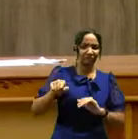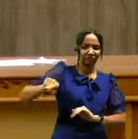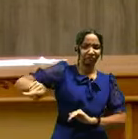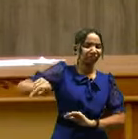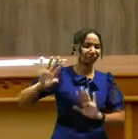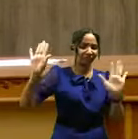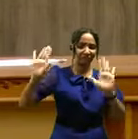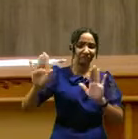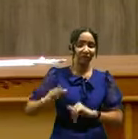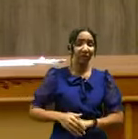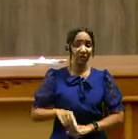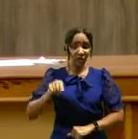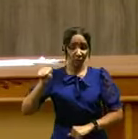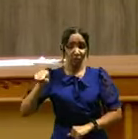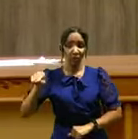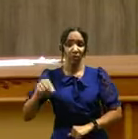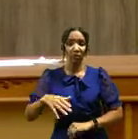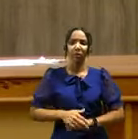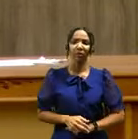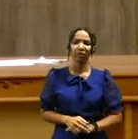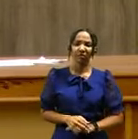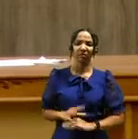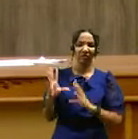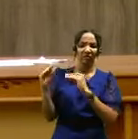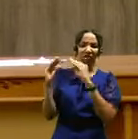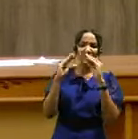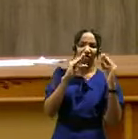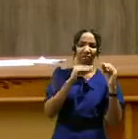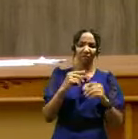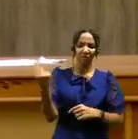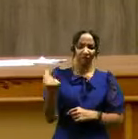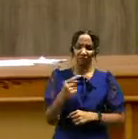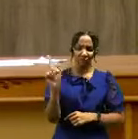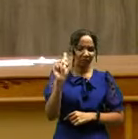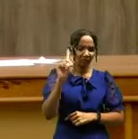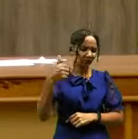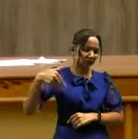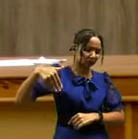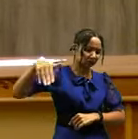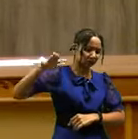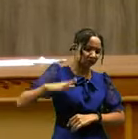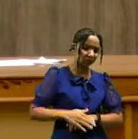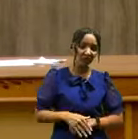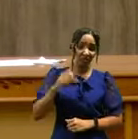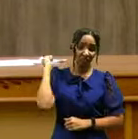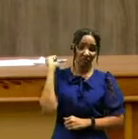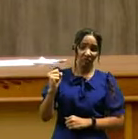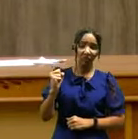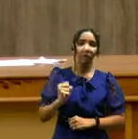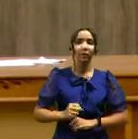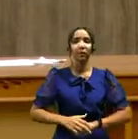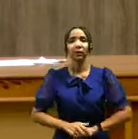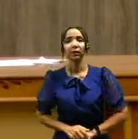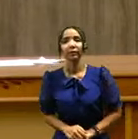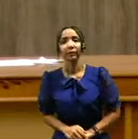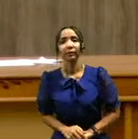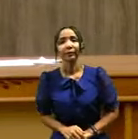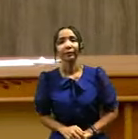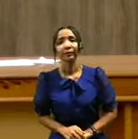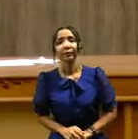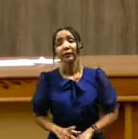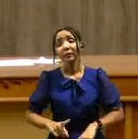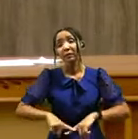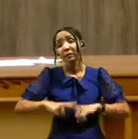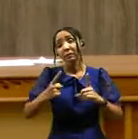disse olha tu não entra aqui porque aqui tu morre porque tu conversa muito aí tu não pode entrar aí aqui dentro é de crente Aí ele diz não ali aí ele fica aí falando